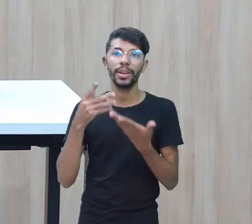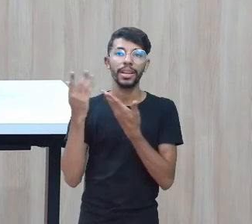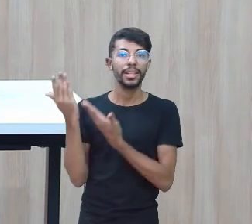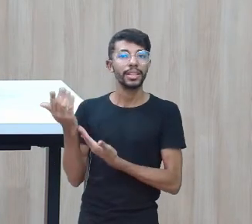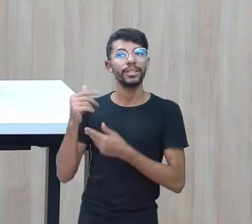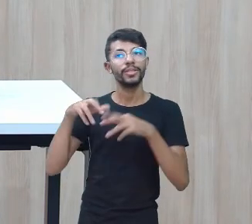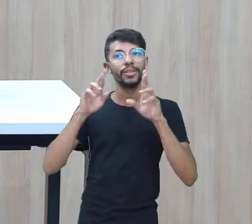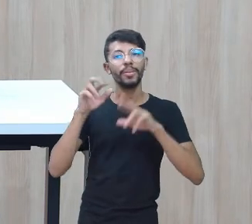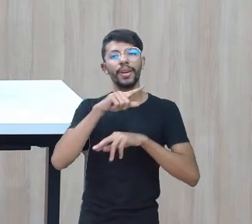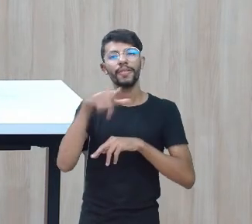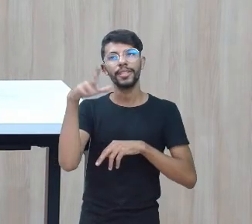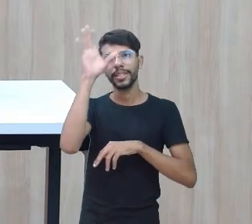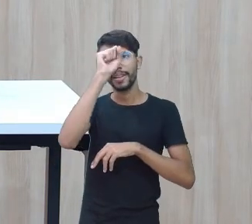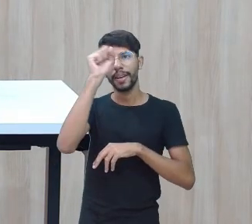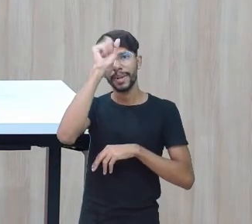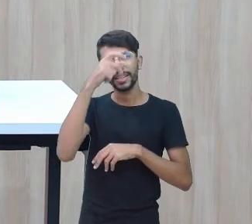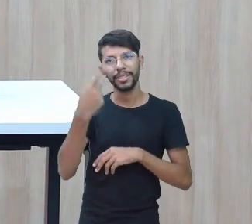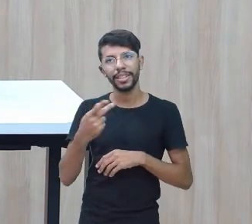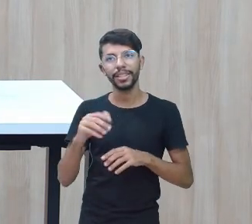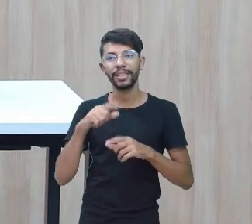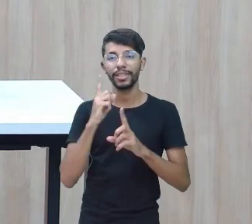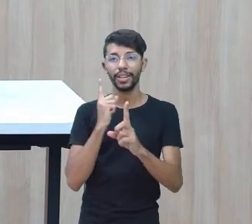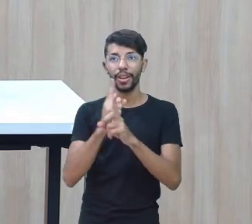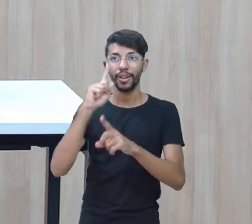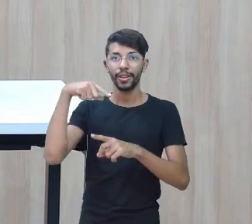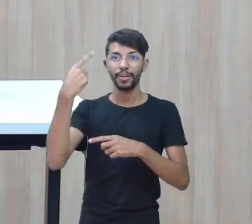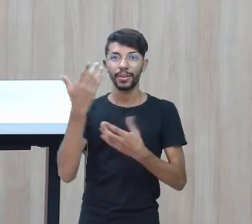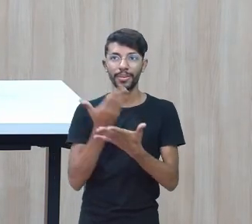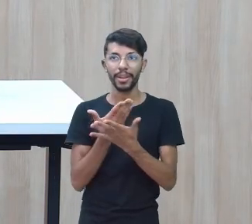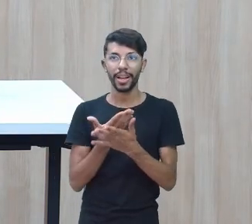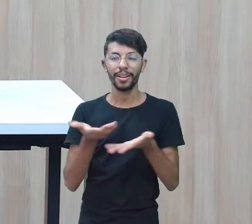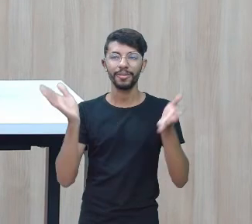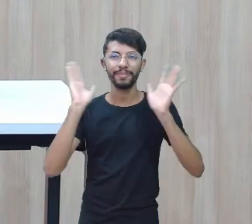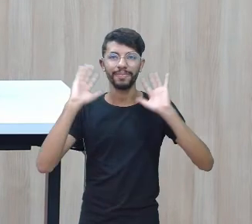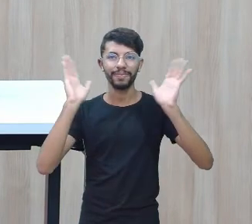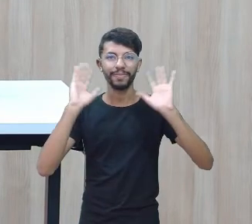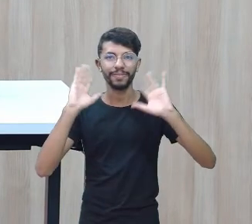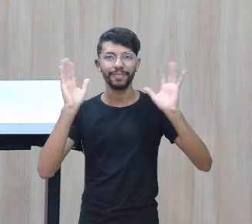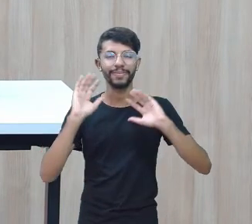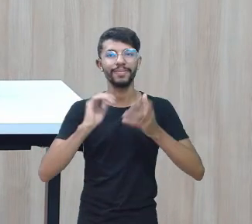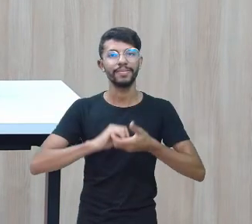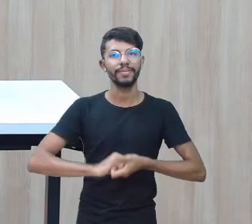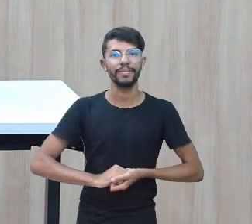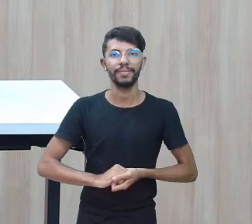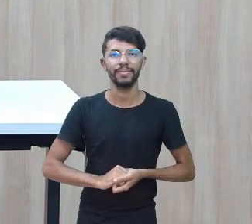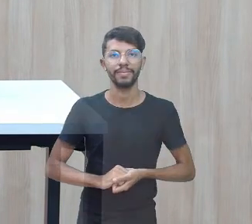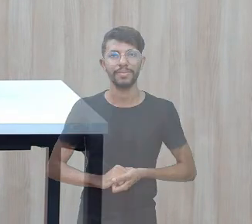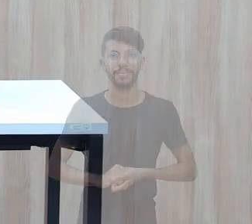tenham aprendido por aqui e a gente se vê na próxima aula, tá bom? Até mais!